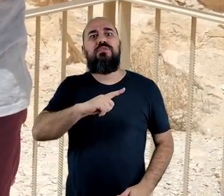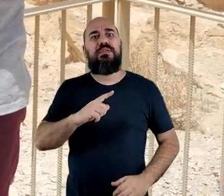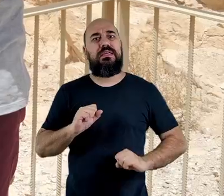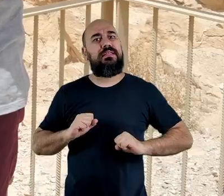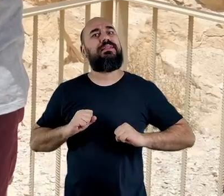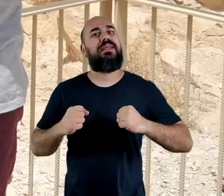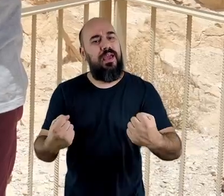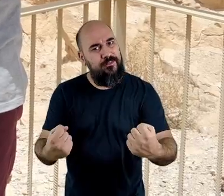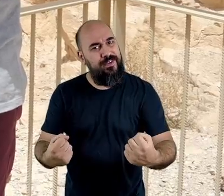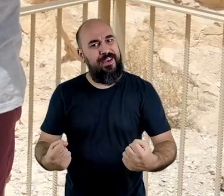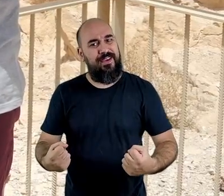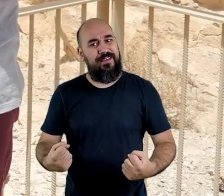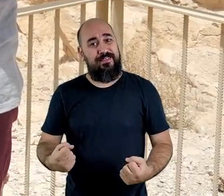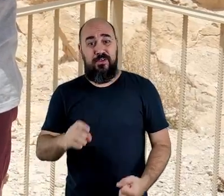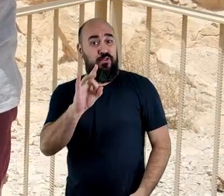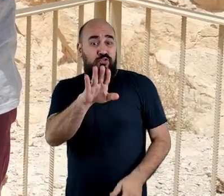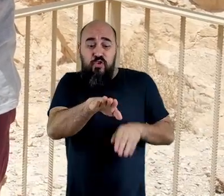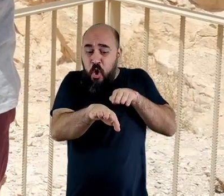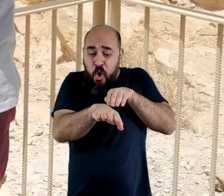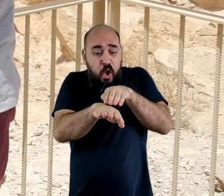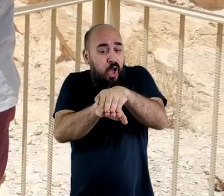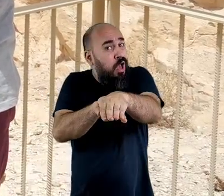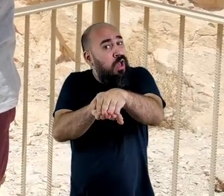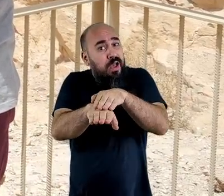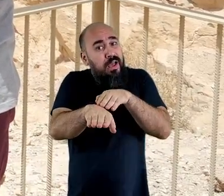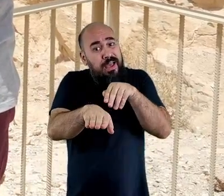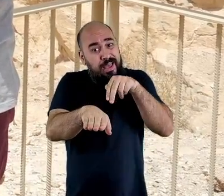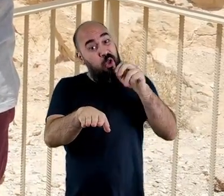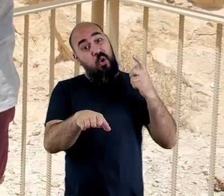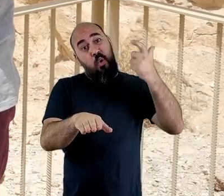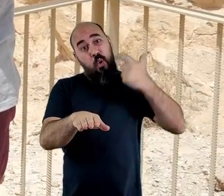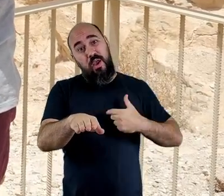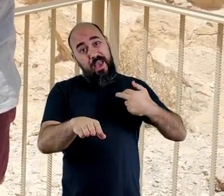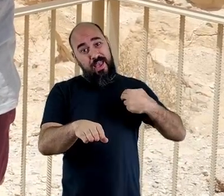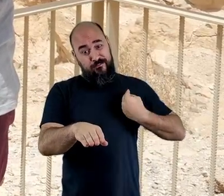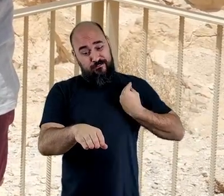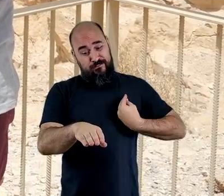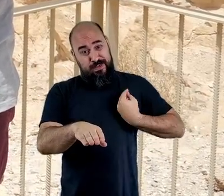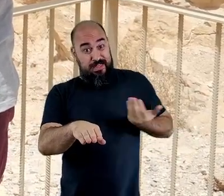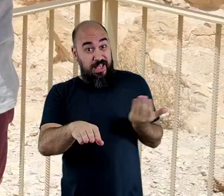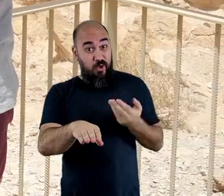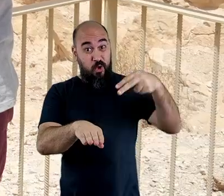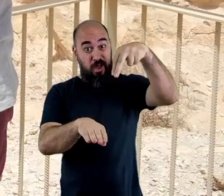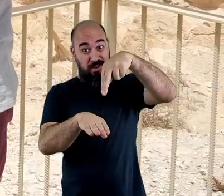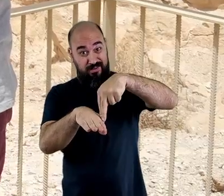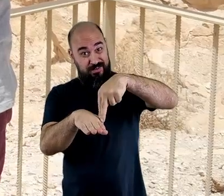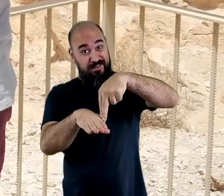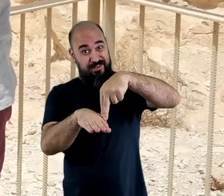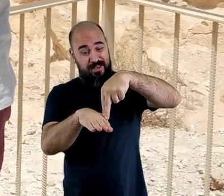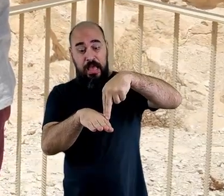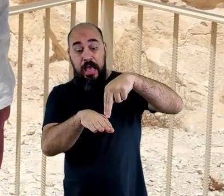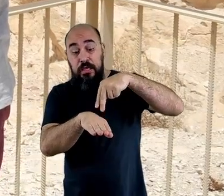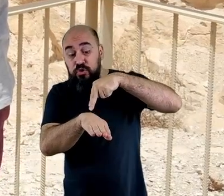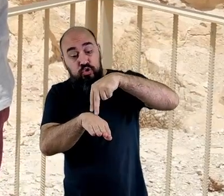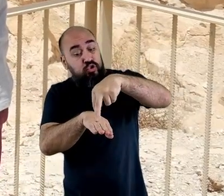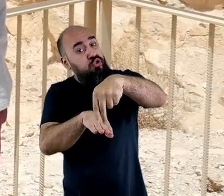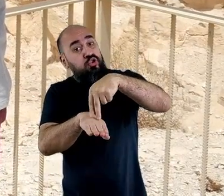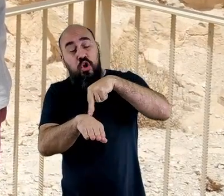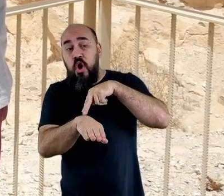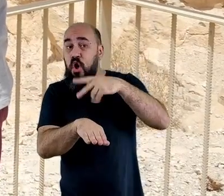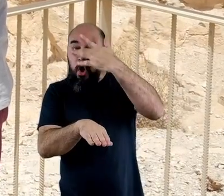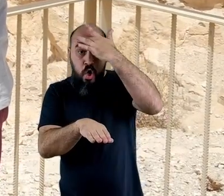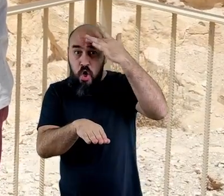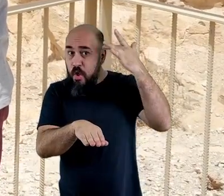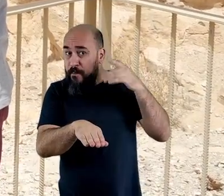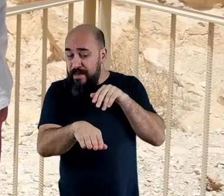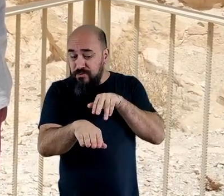vamos caminhar agora. Então havia aqui, é claro, vigias, e nem todos podiam entrar, somente aquele que